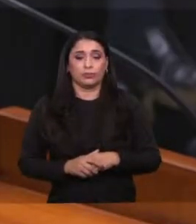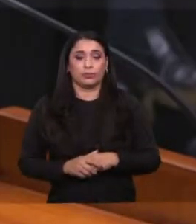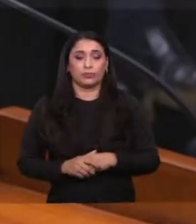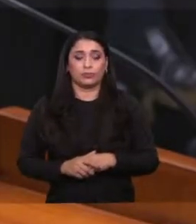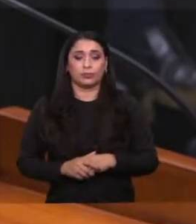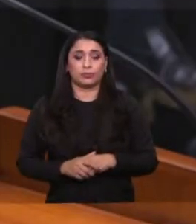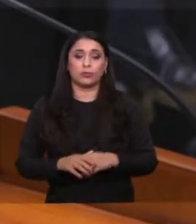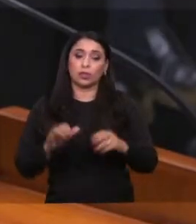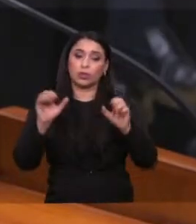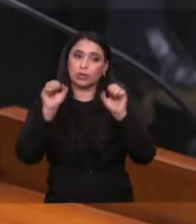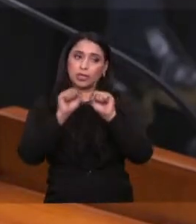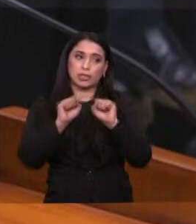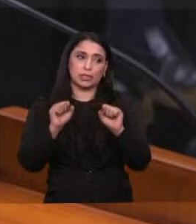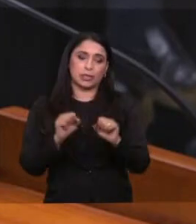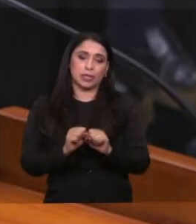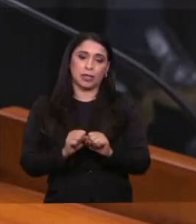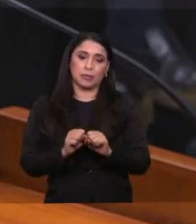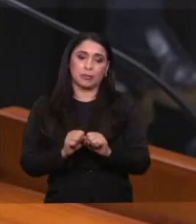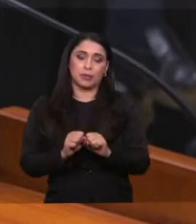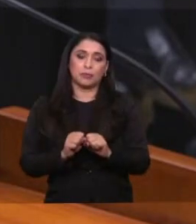o sistema federativo.